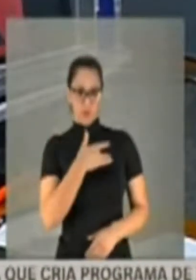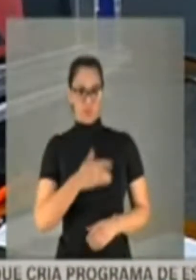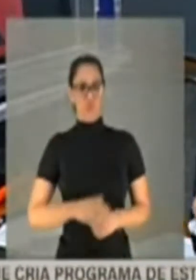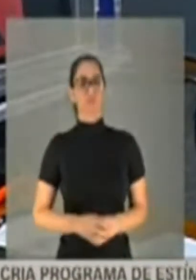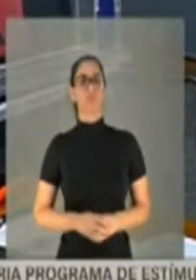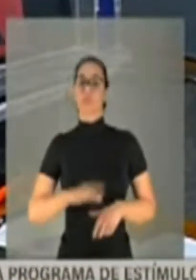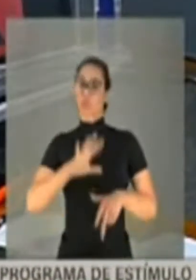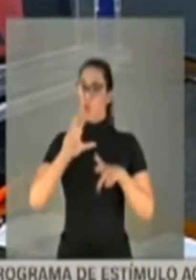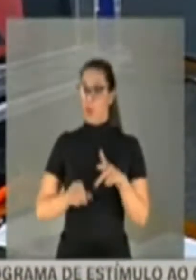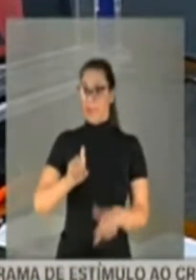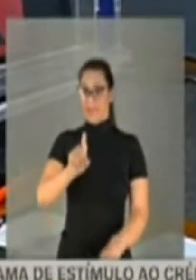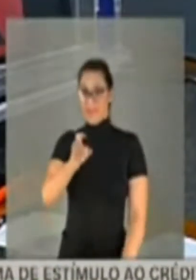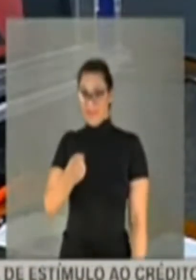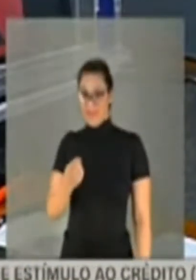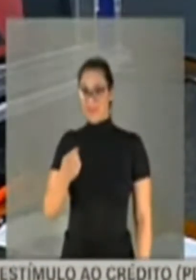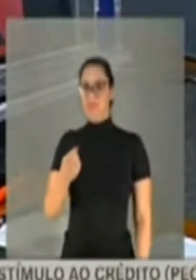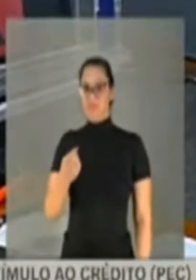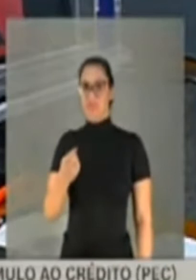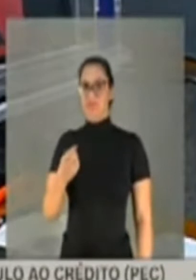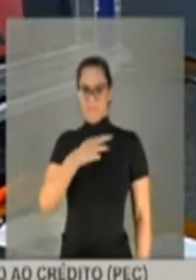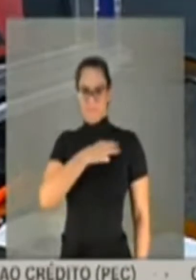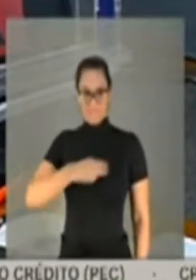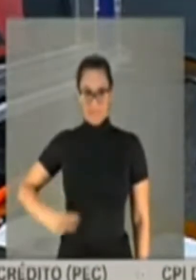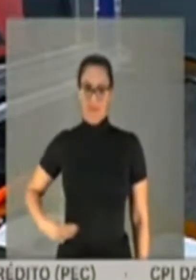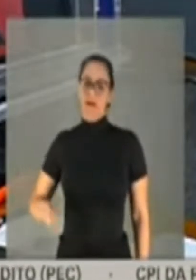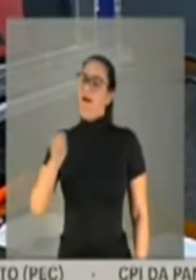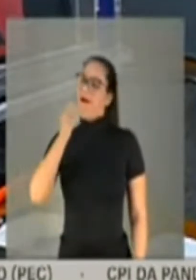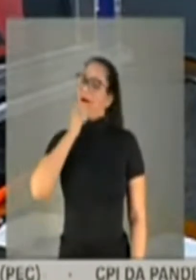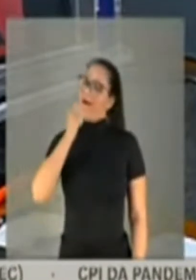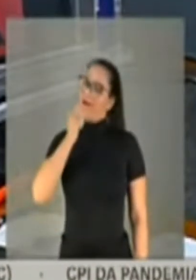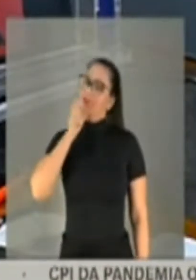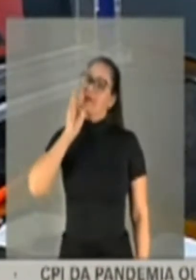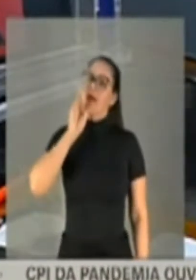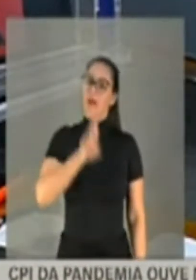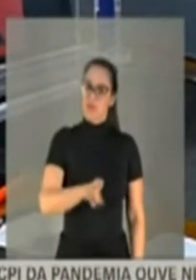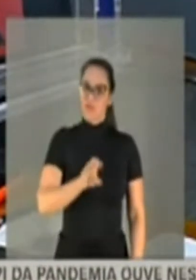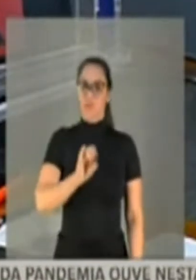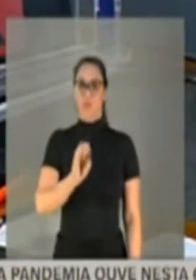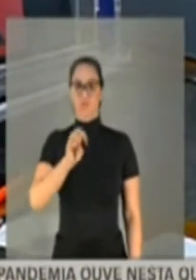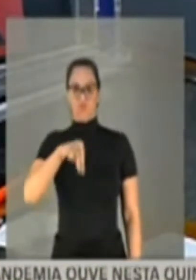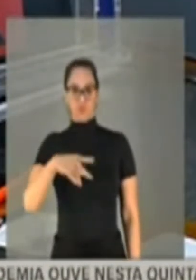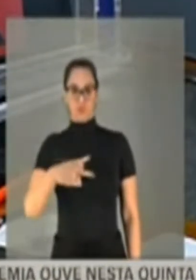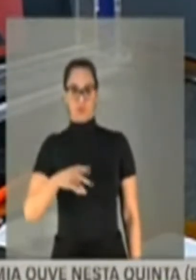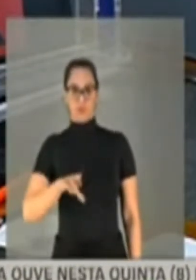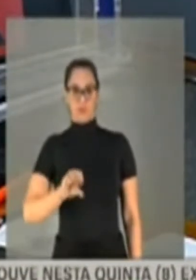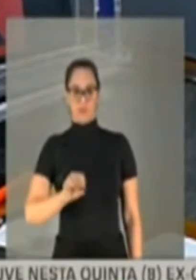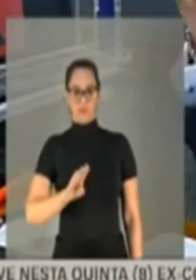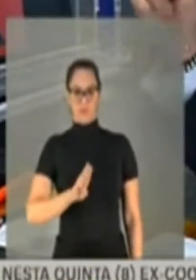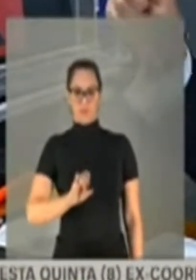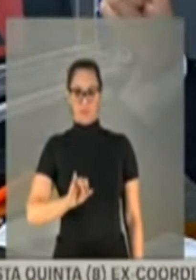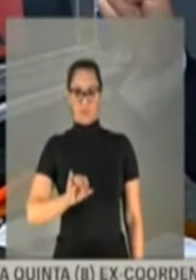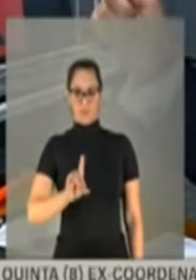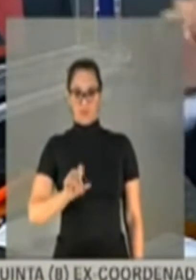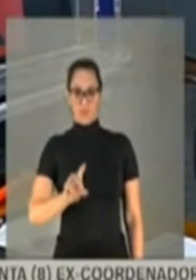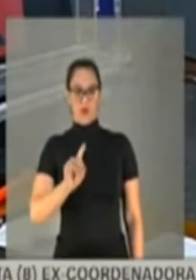pelo qual o ex-ministro responde por improbidade administrativa e há inquéritos, tanto